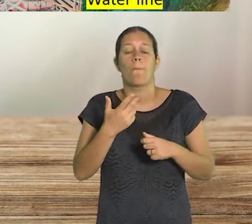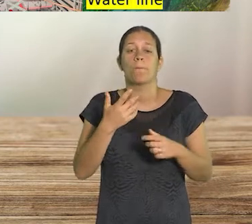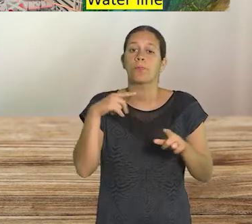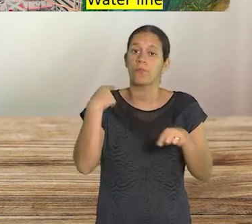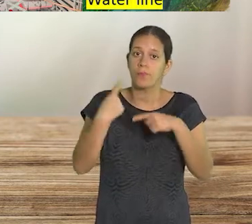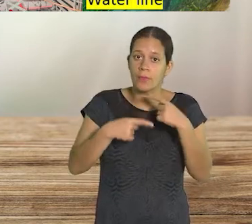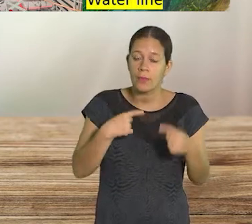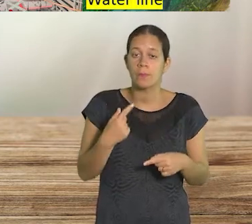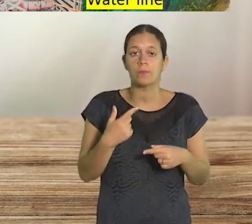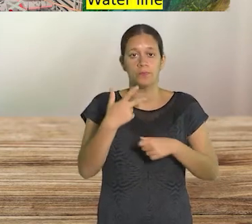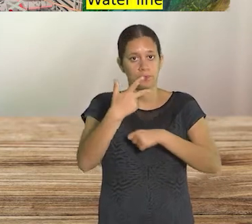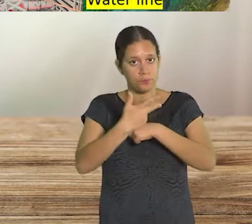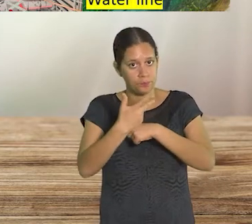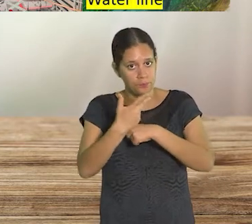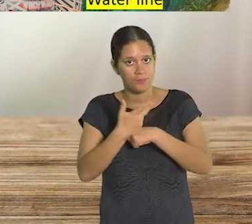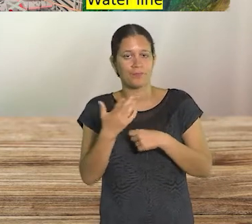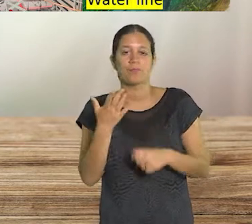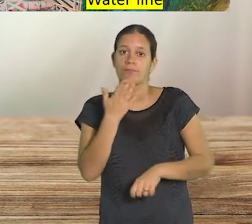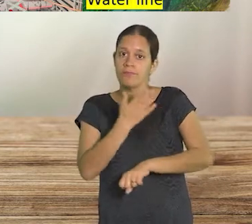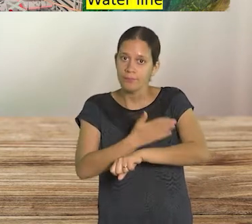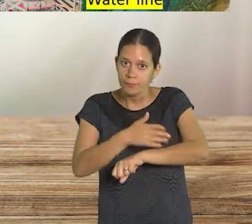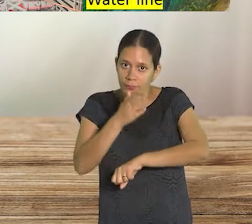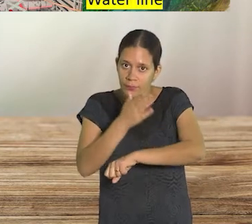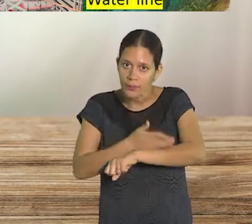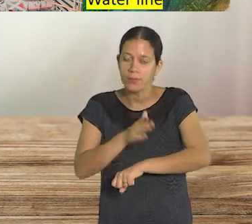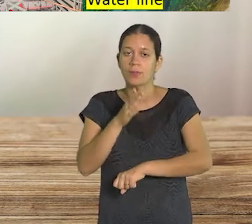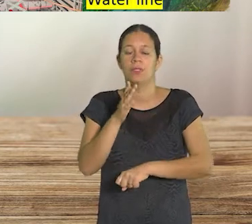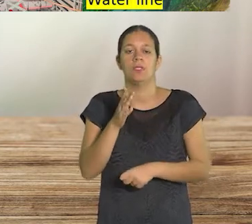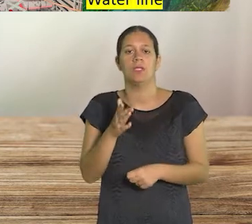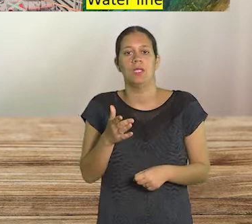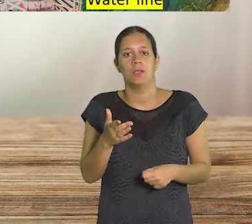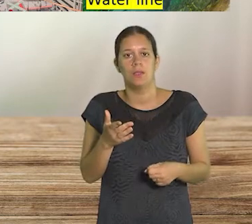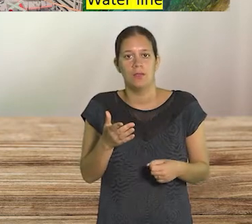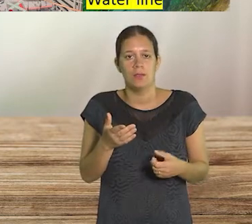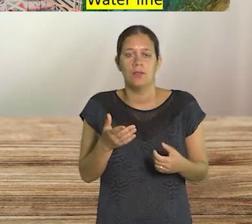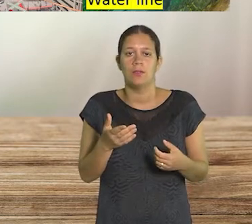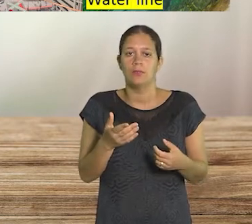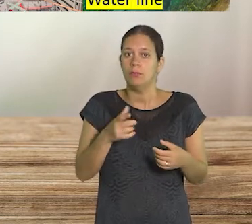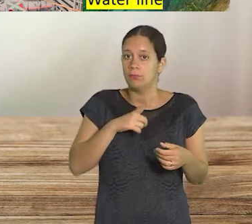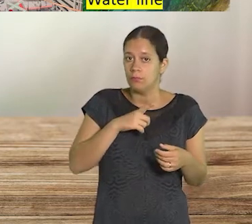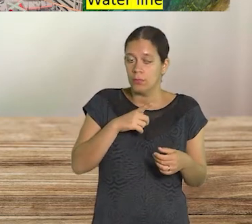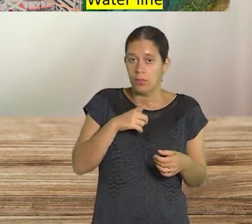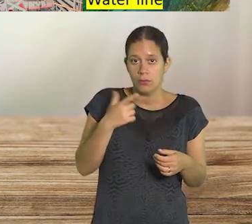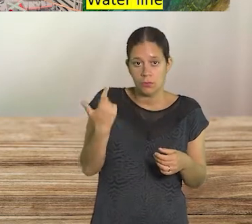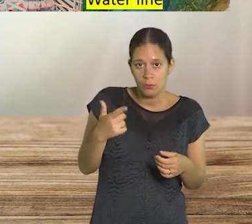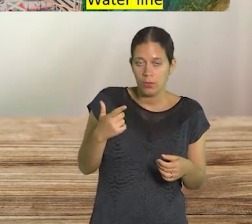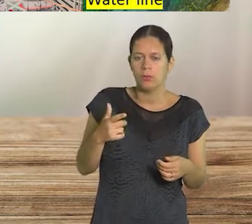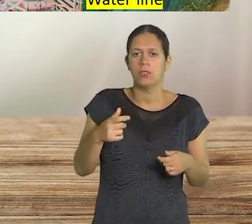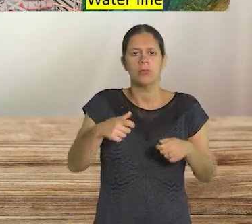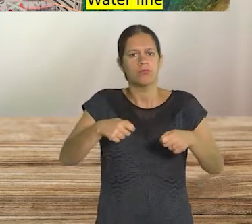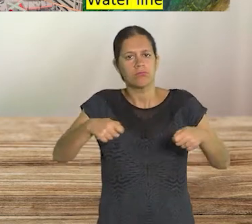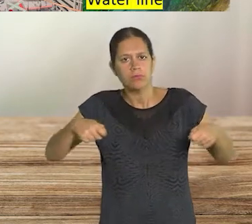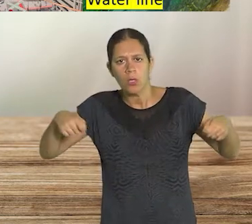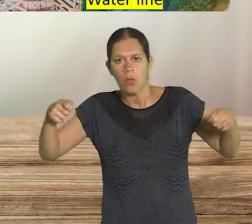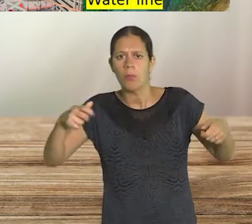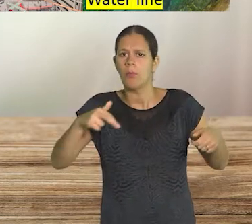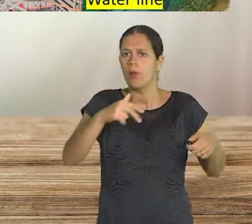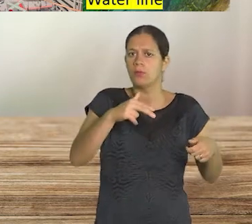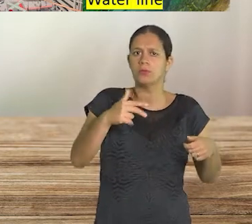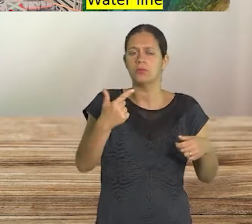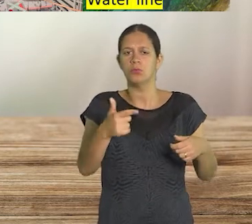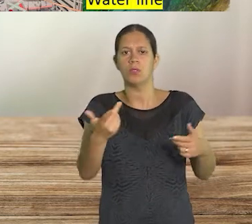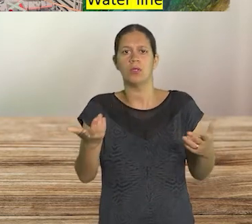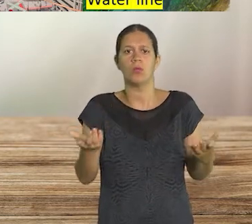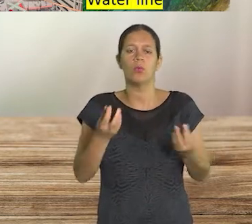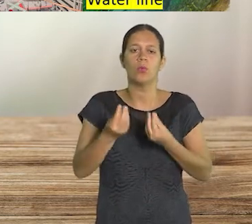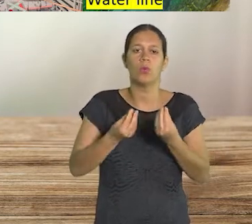deixar, e depois desse vídeo vamos fazer uma prática sem o equipamento. Aí vocês vão dizer: professor, o senhor está